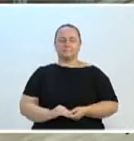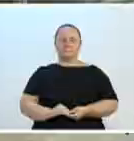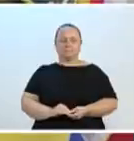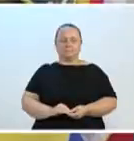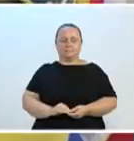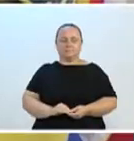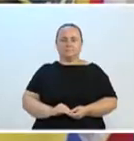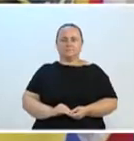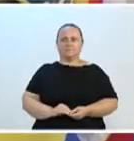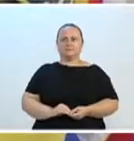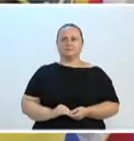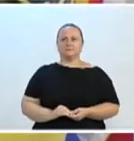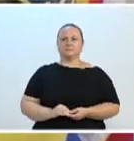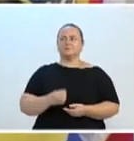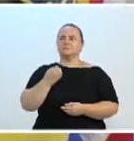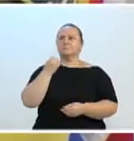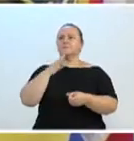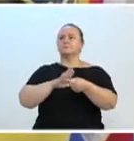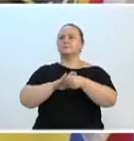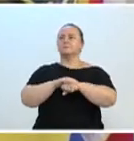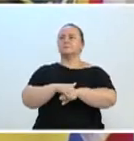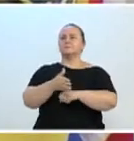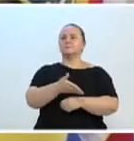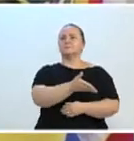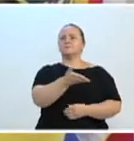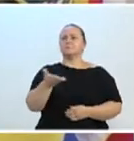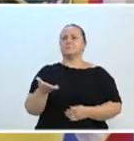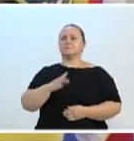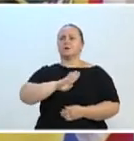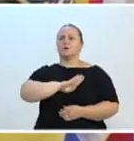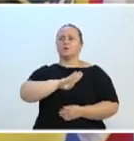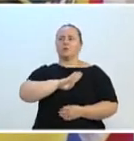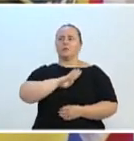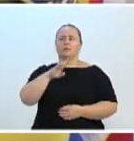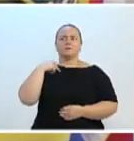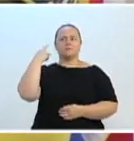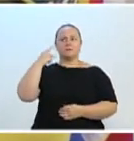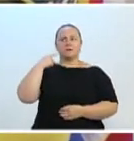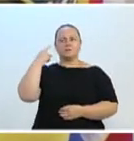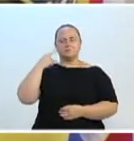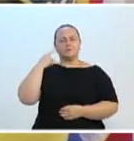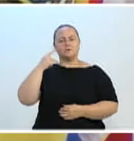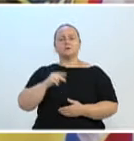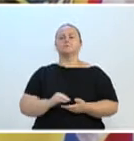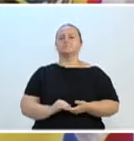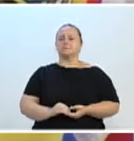Boa noite aos colegas vereadores. Quero mais uma vez saudar a todos,